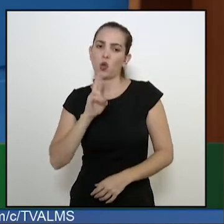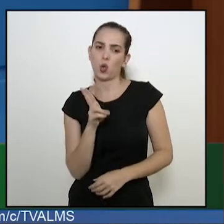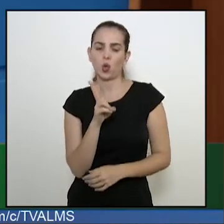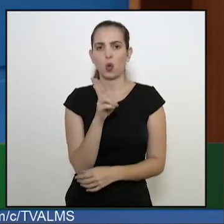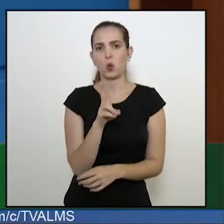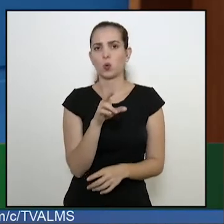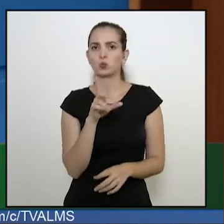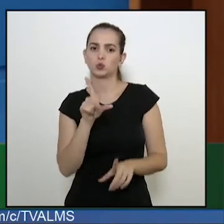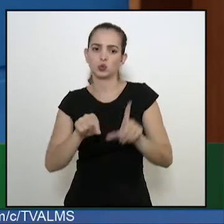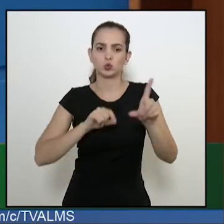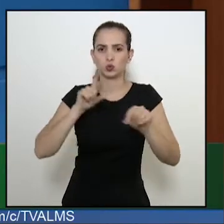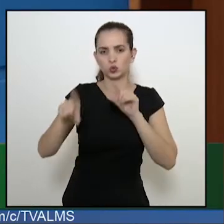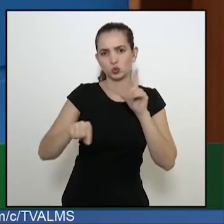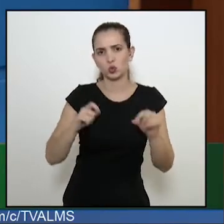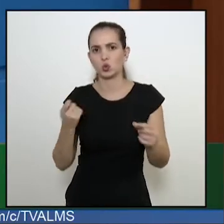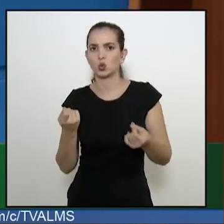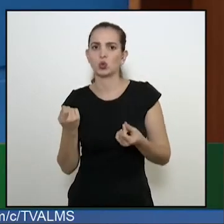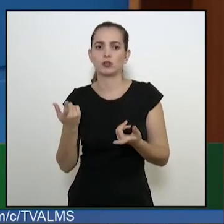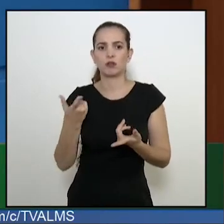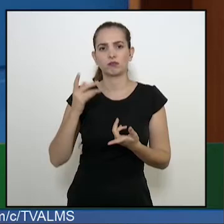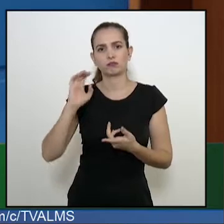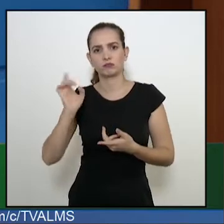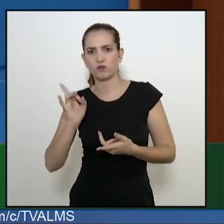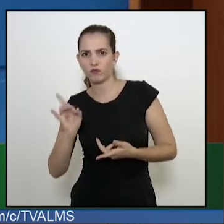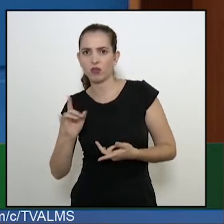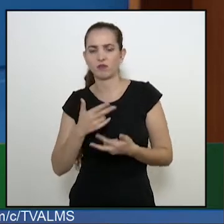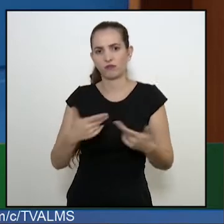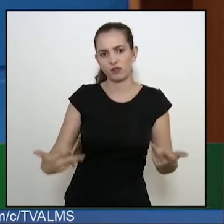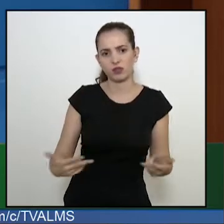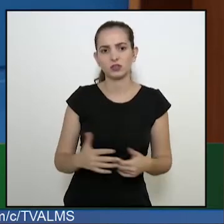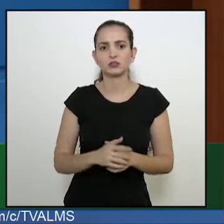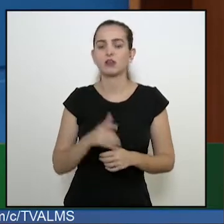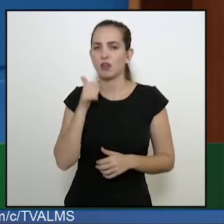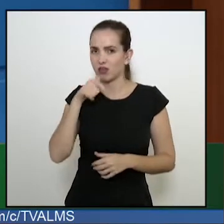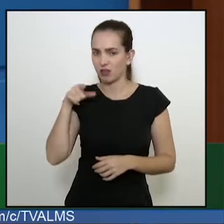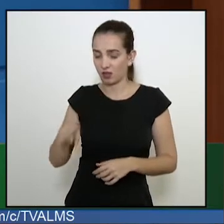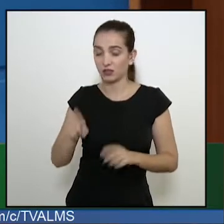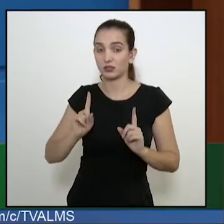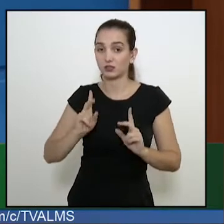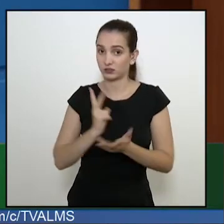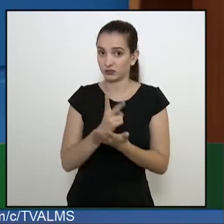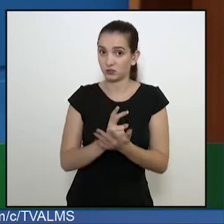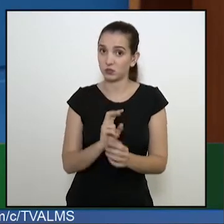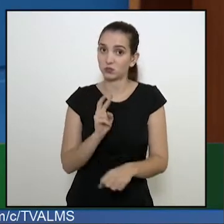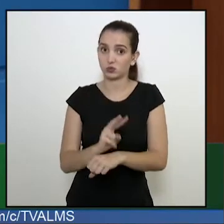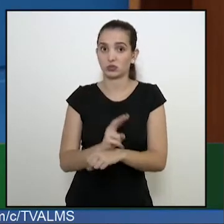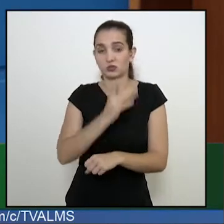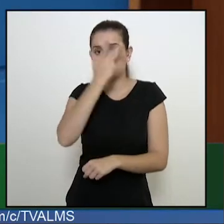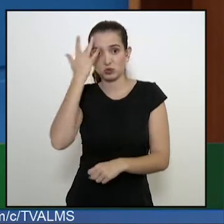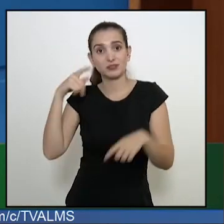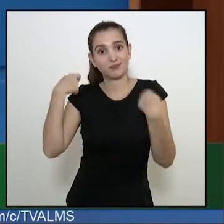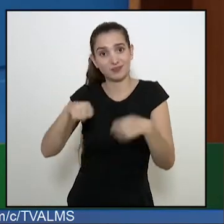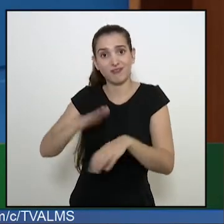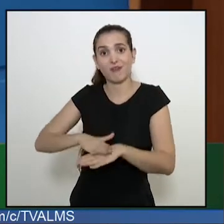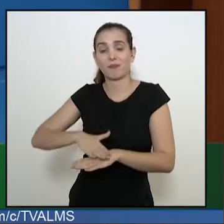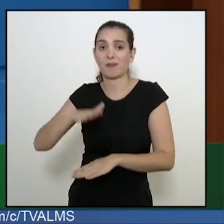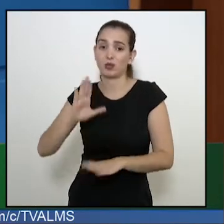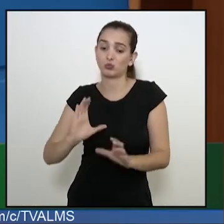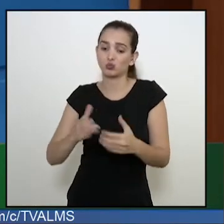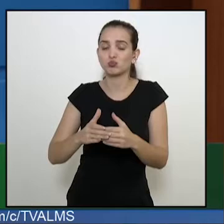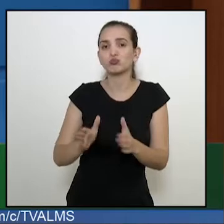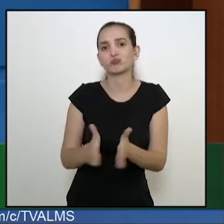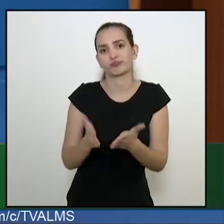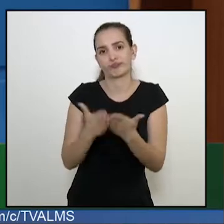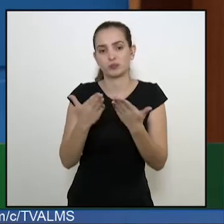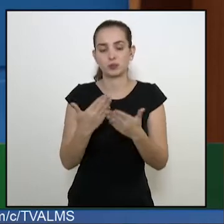poder financeiro, né? Ela sempre saiu em defesa dos mais necessitados. Com certeza é uma morte